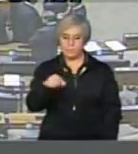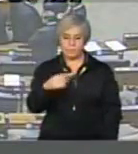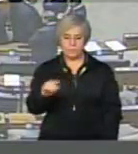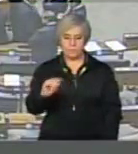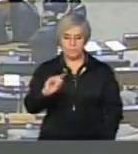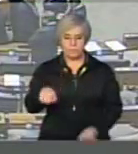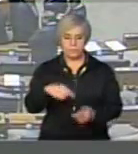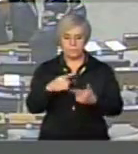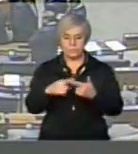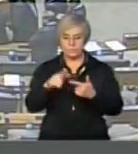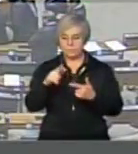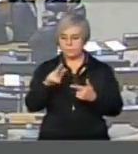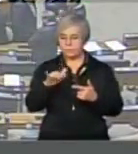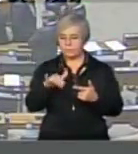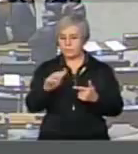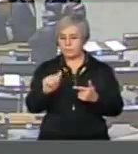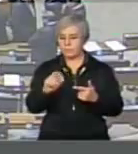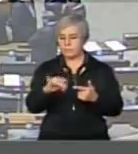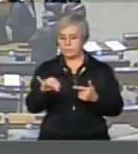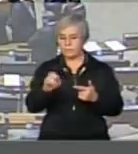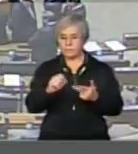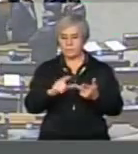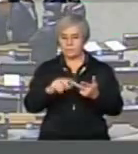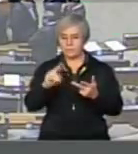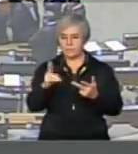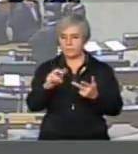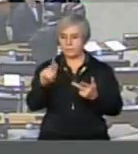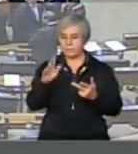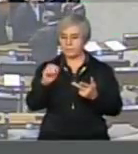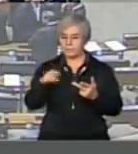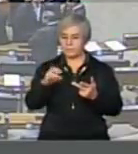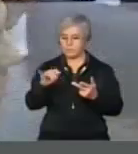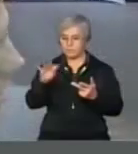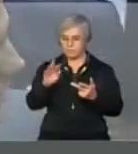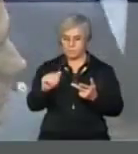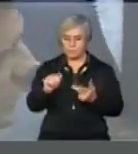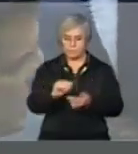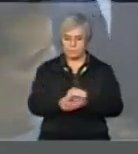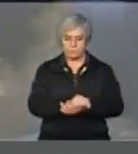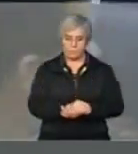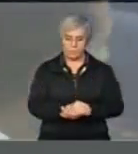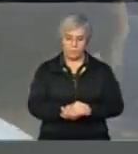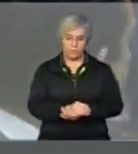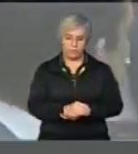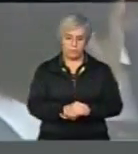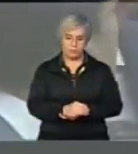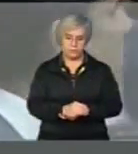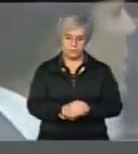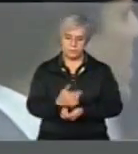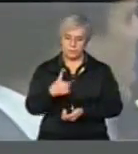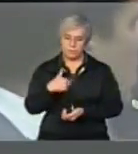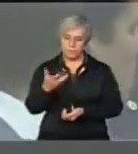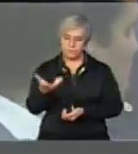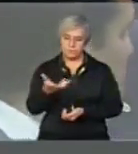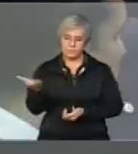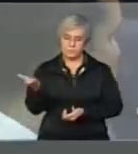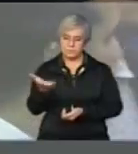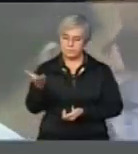deputado Guimarães e ao deputado Hugo Mota. Ok. Com a palavra, Vossa Excelência. Eu quero aqui, senhor